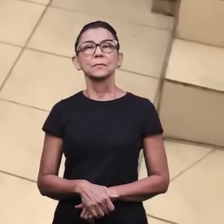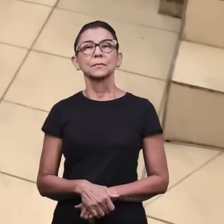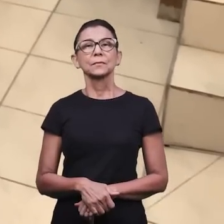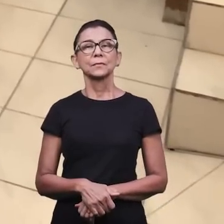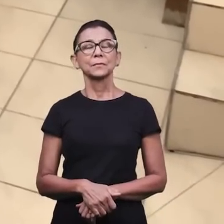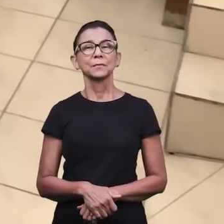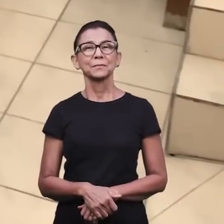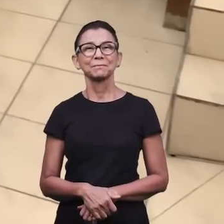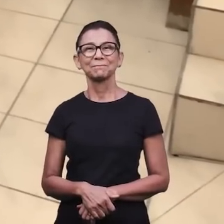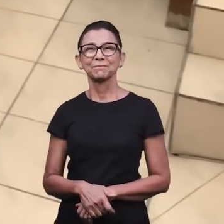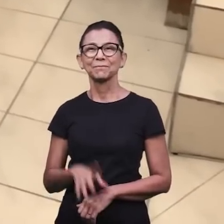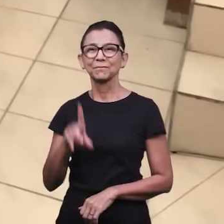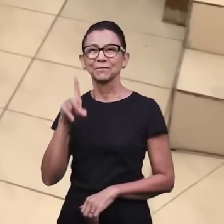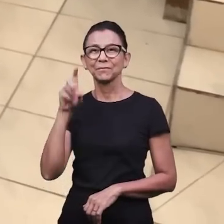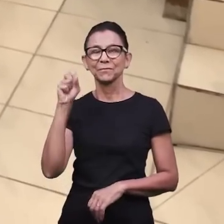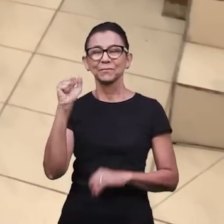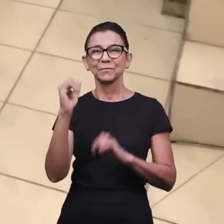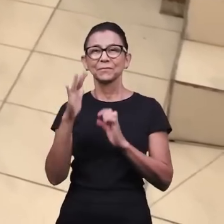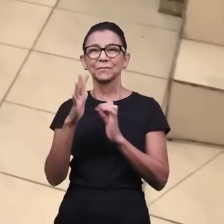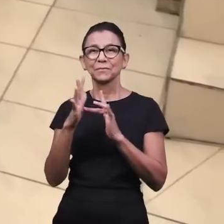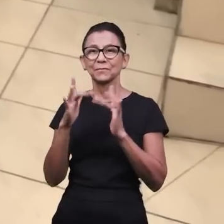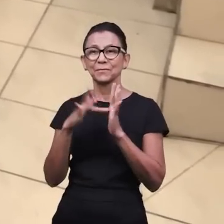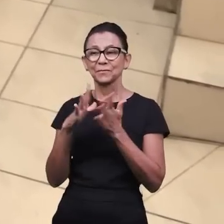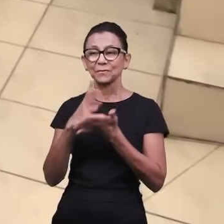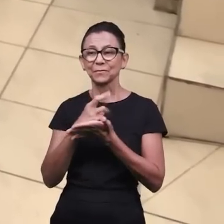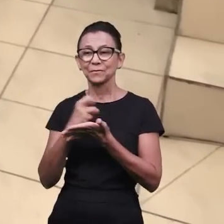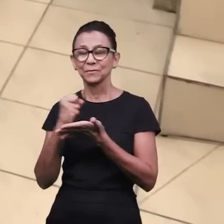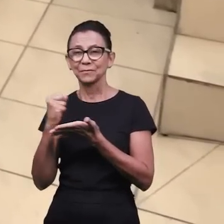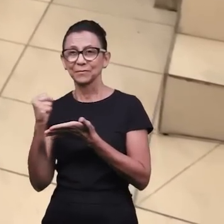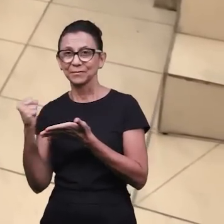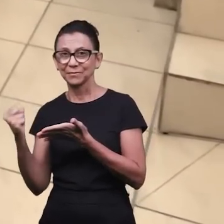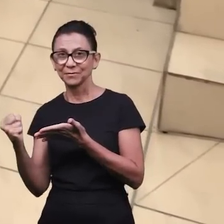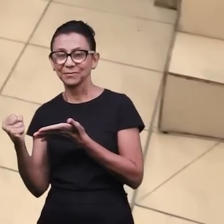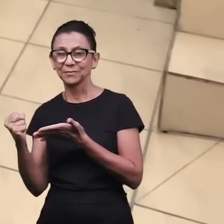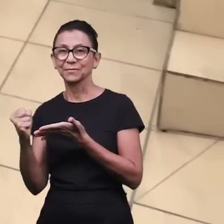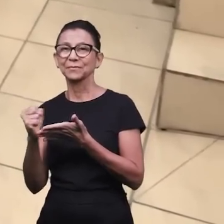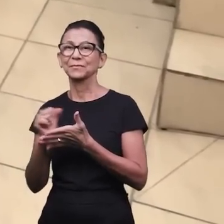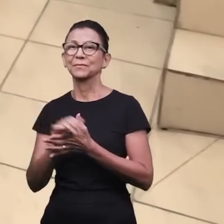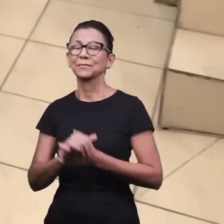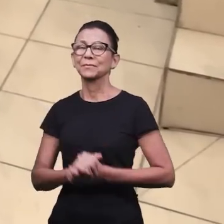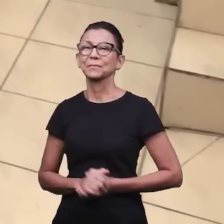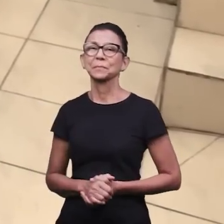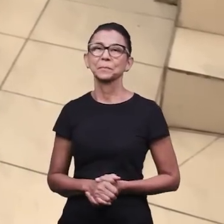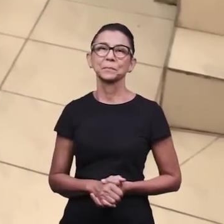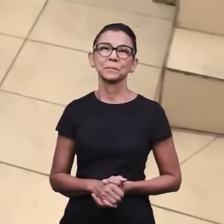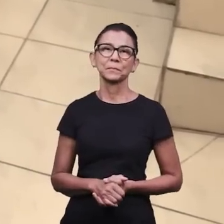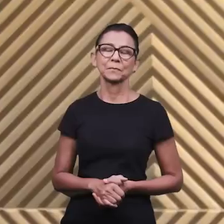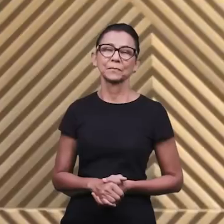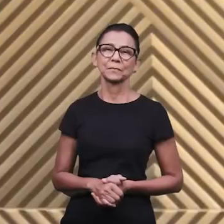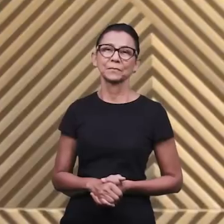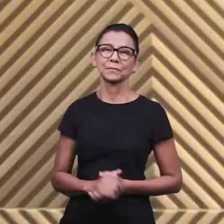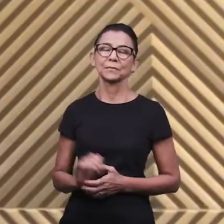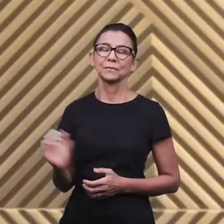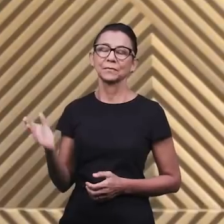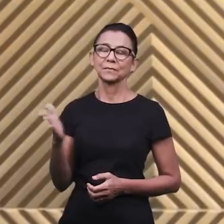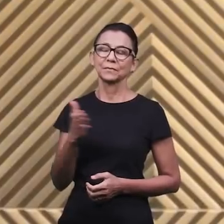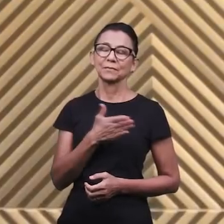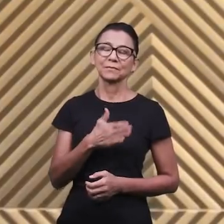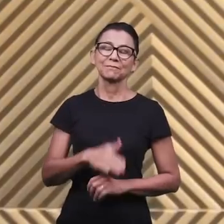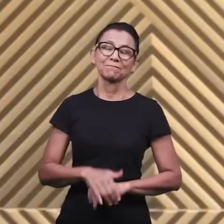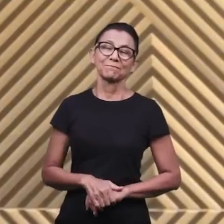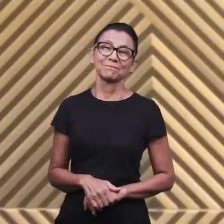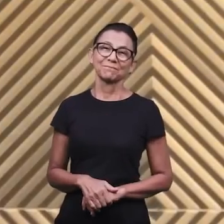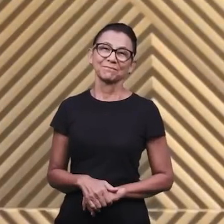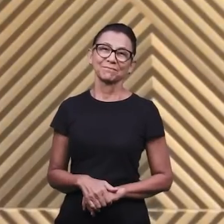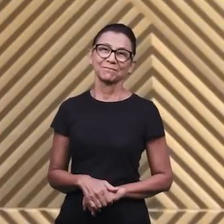a gente falou para o Lucas e ele disse: mãe, é a igreja dos anjos. Esse é o testemunho. Jorge, nós deixamos para o